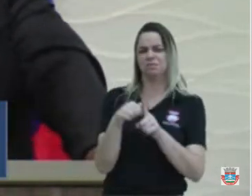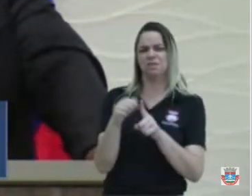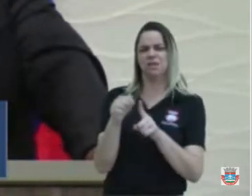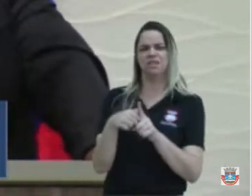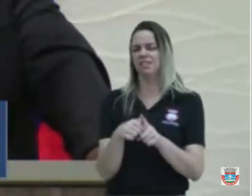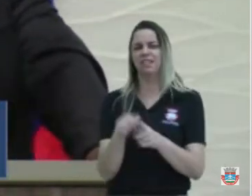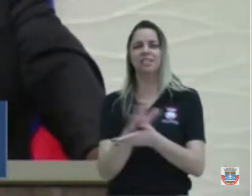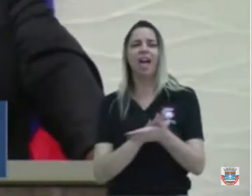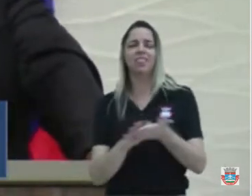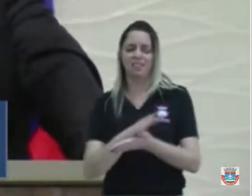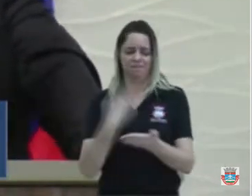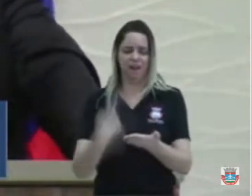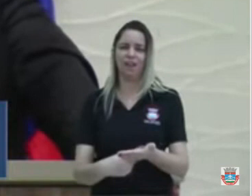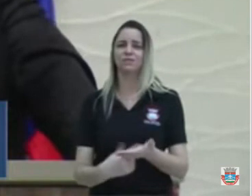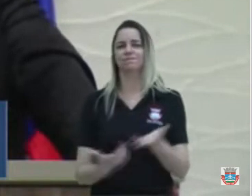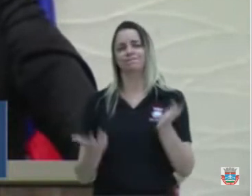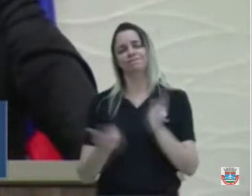Não foi marcada nem a consulta.